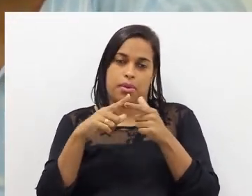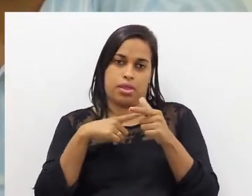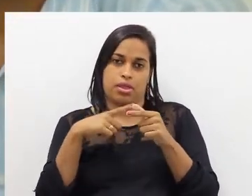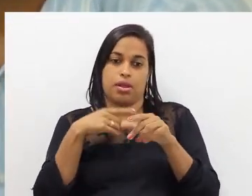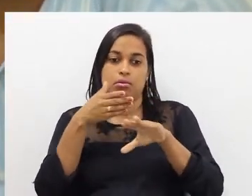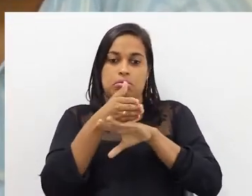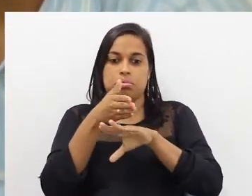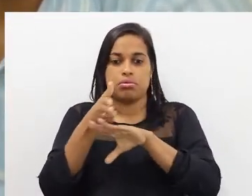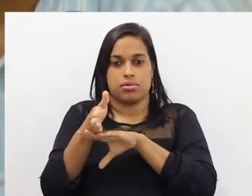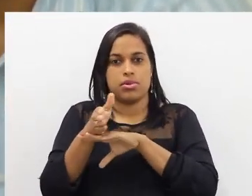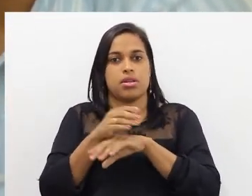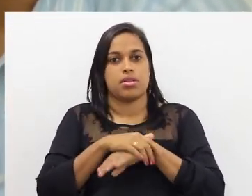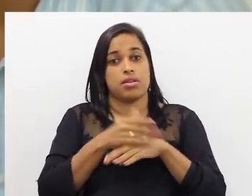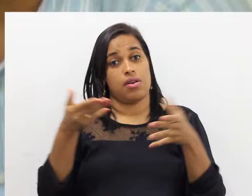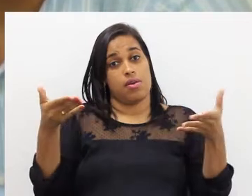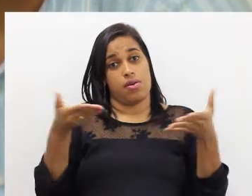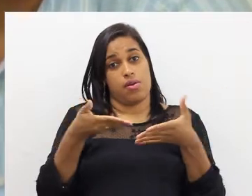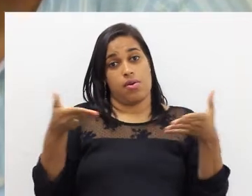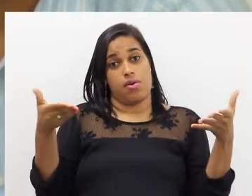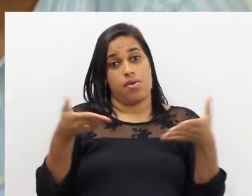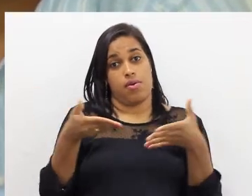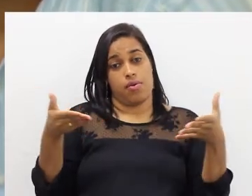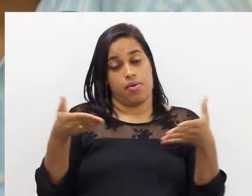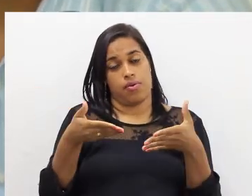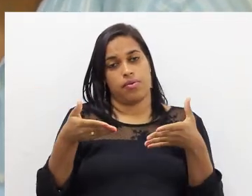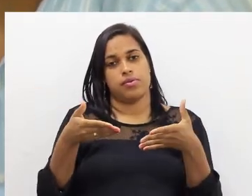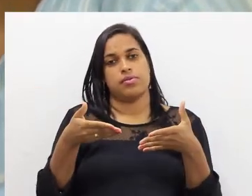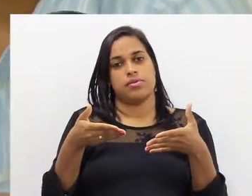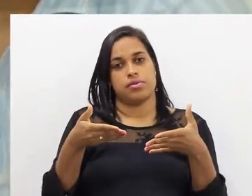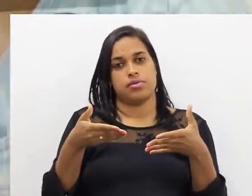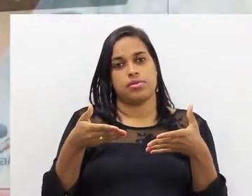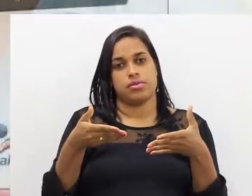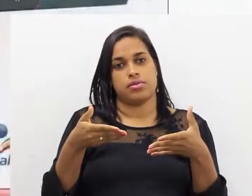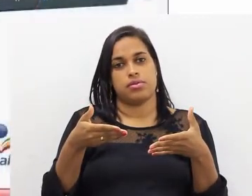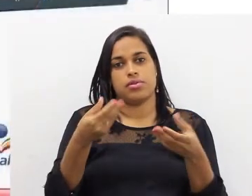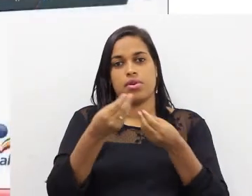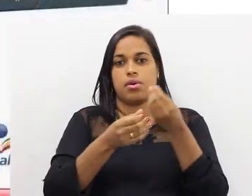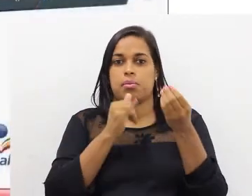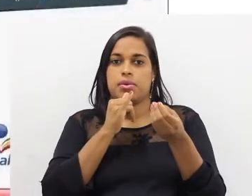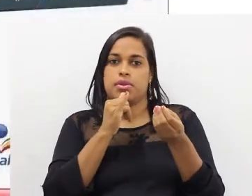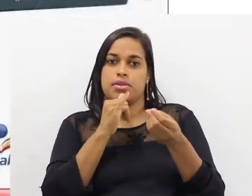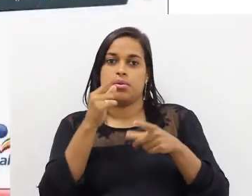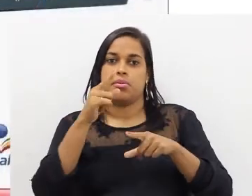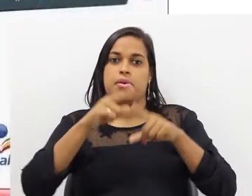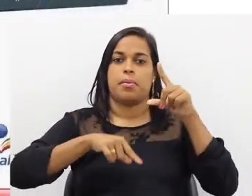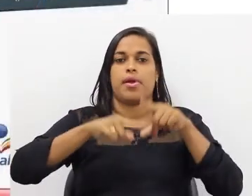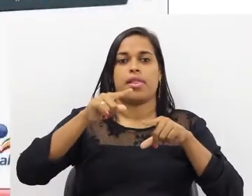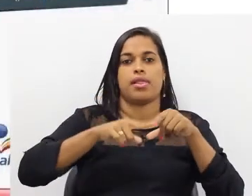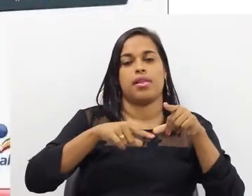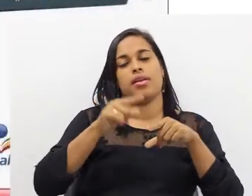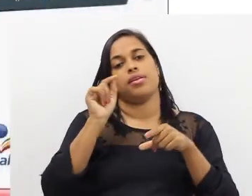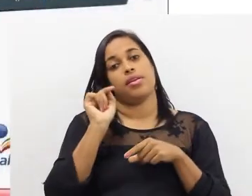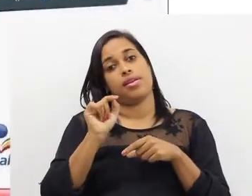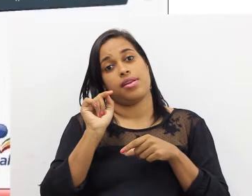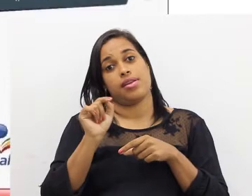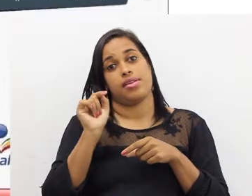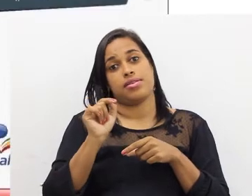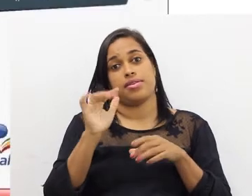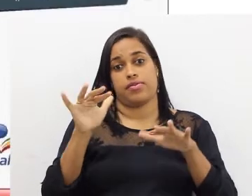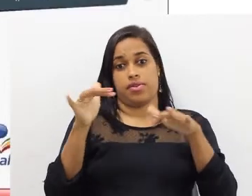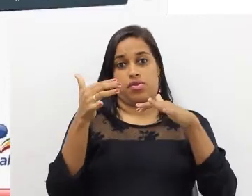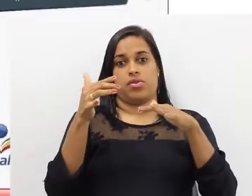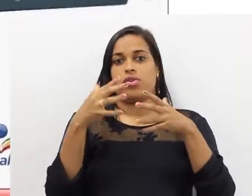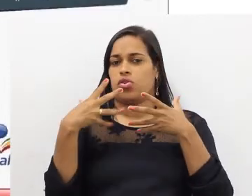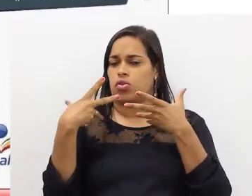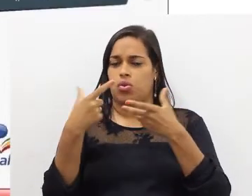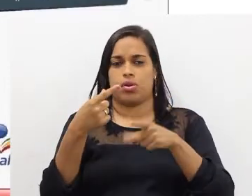TVs. Atualmente a gente usa switch, que são esse equipamento, é ele que fica concentrando os cabos de todas